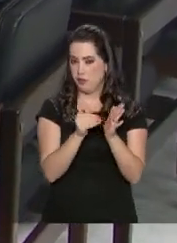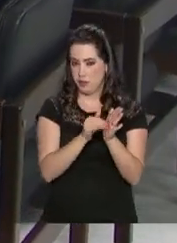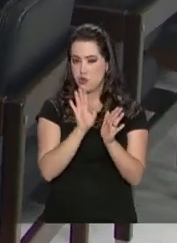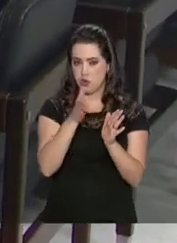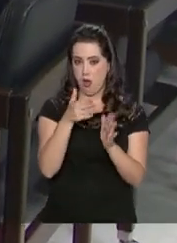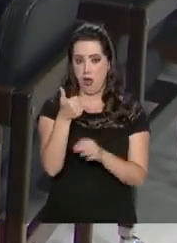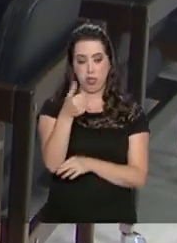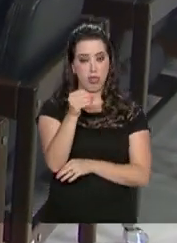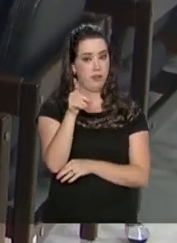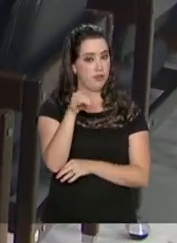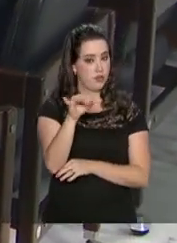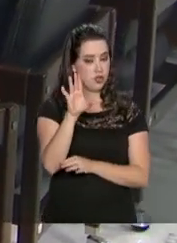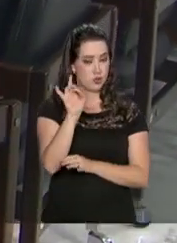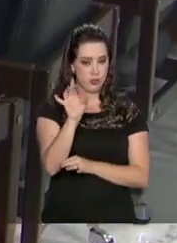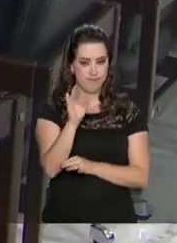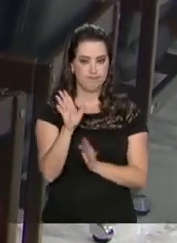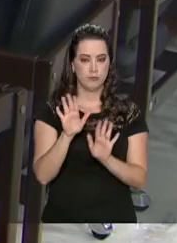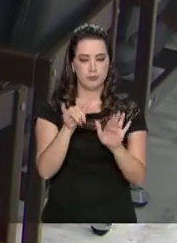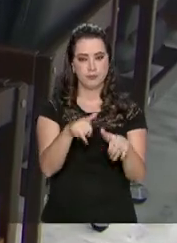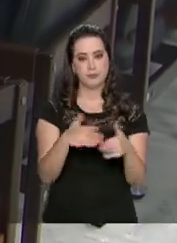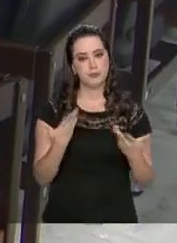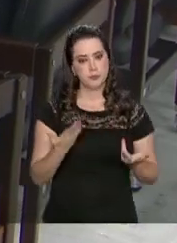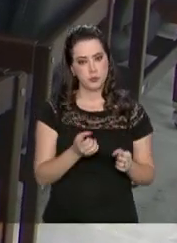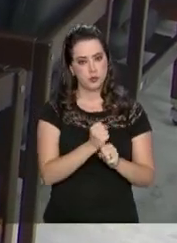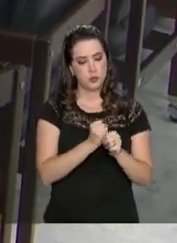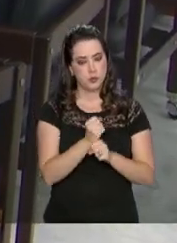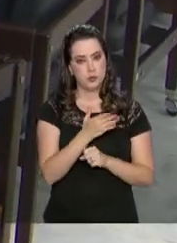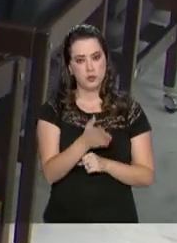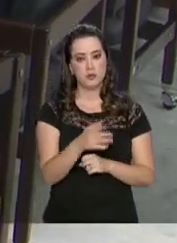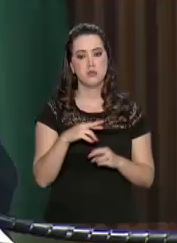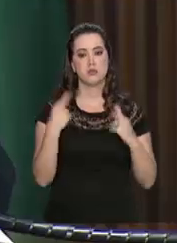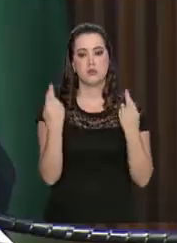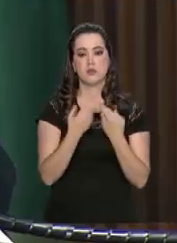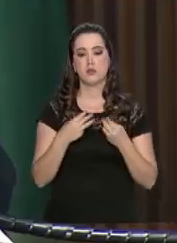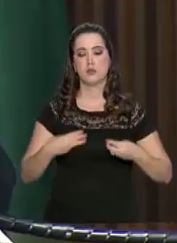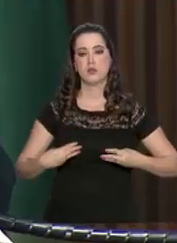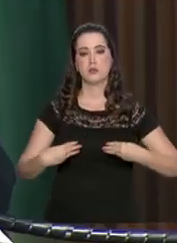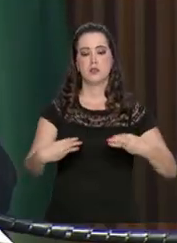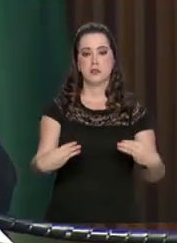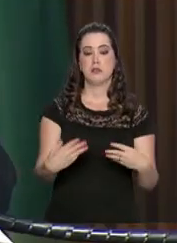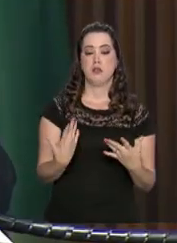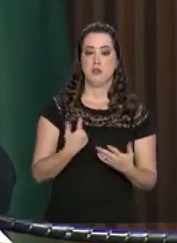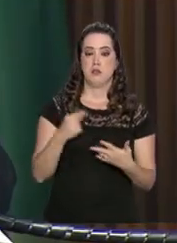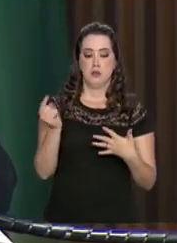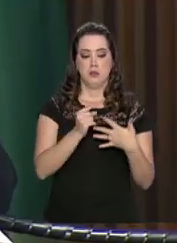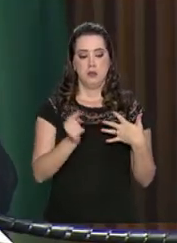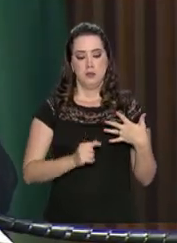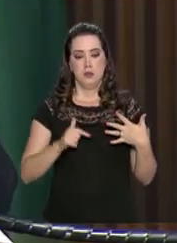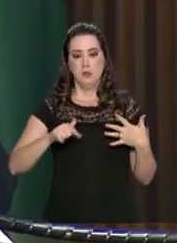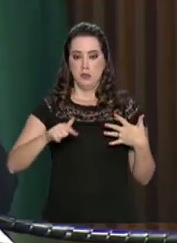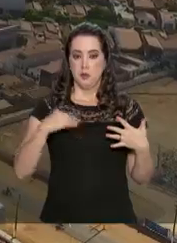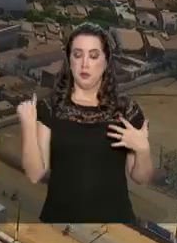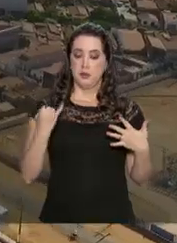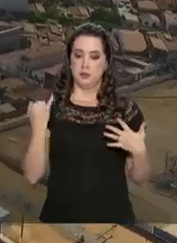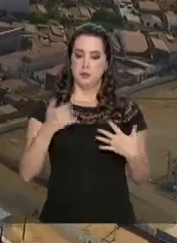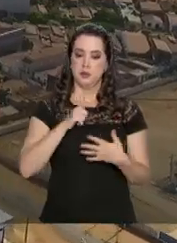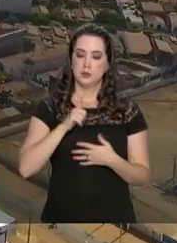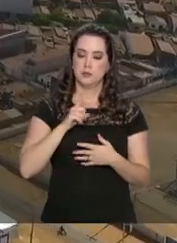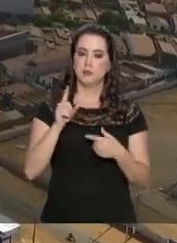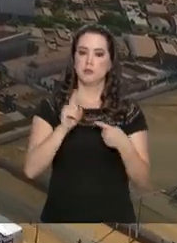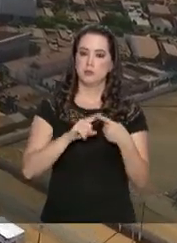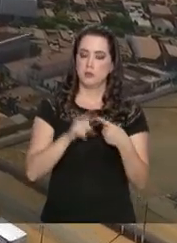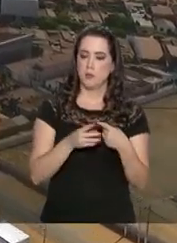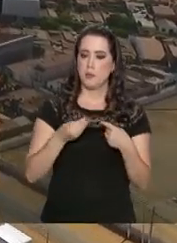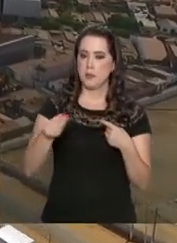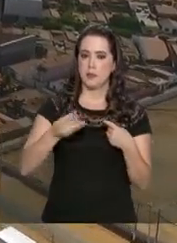fez um balanço das ações do governo em reunião com os ministros de estado entre as medidas destacadas pelo presidente está a